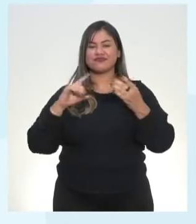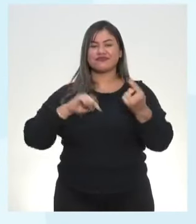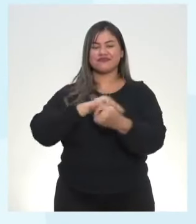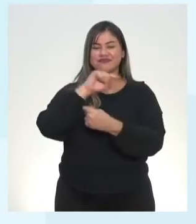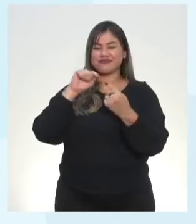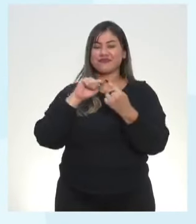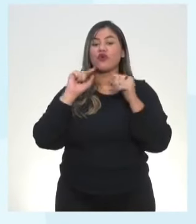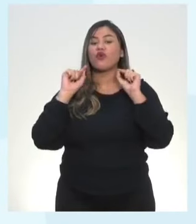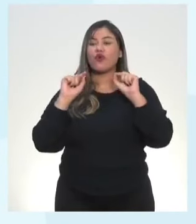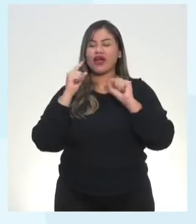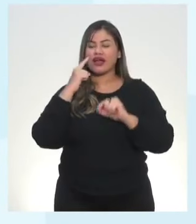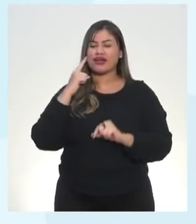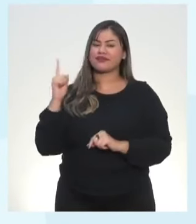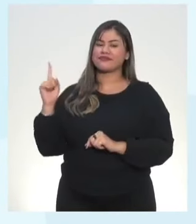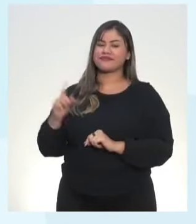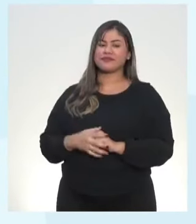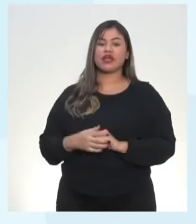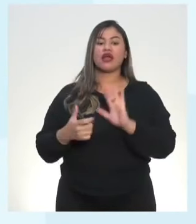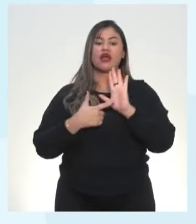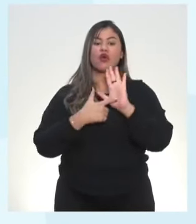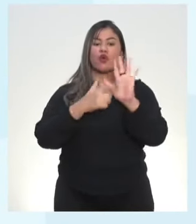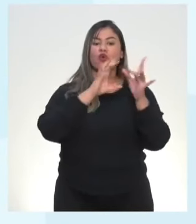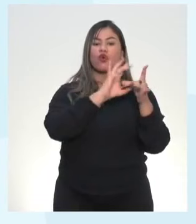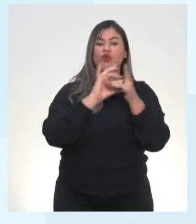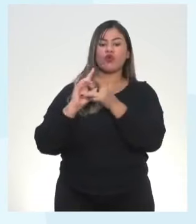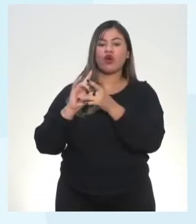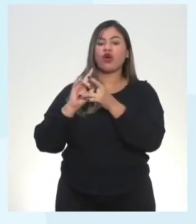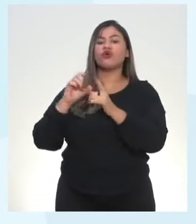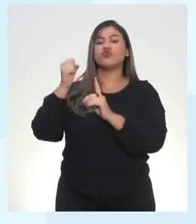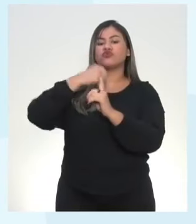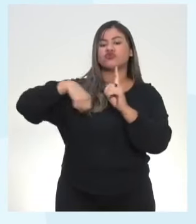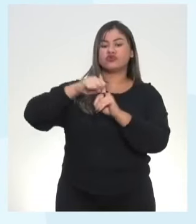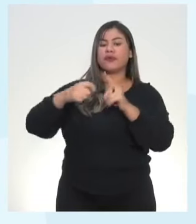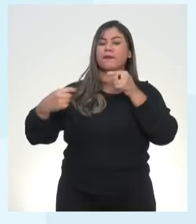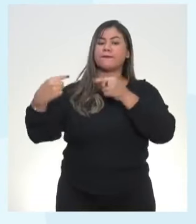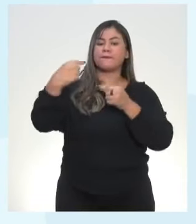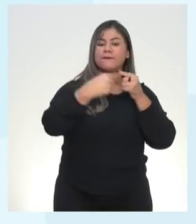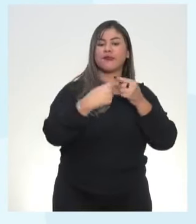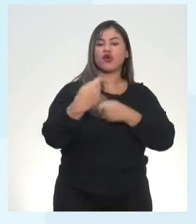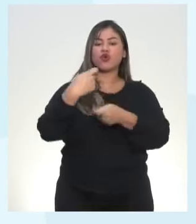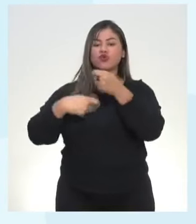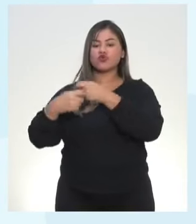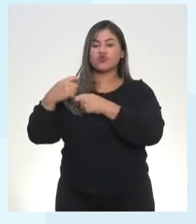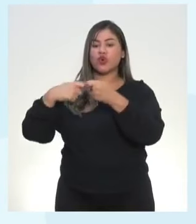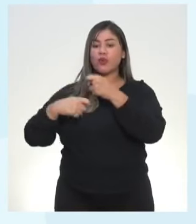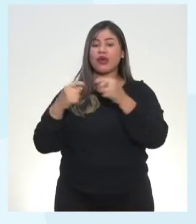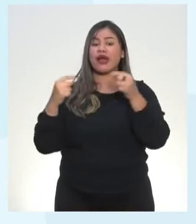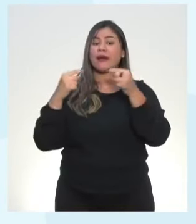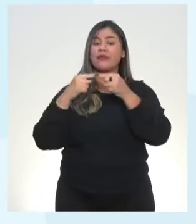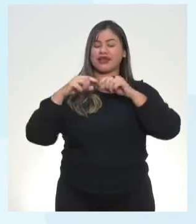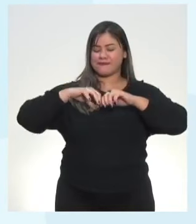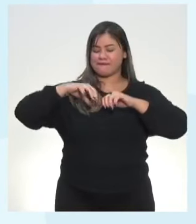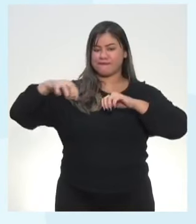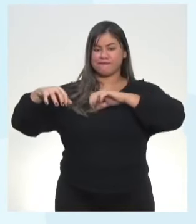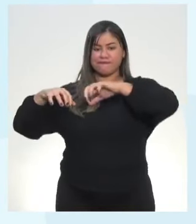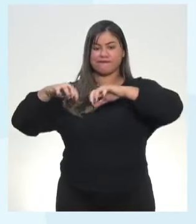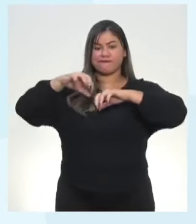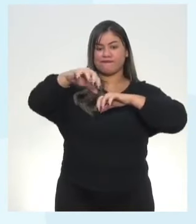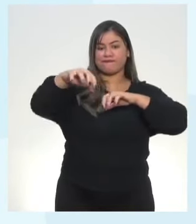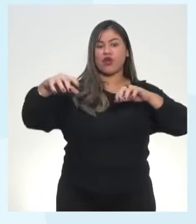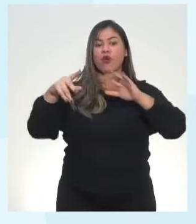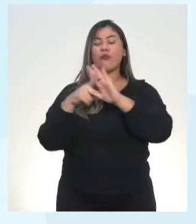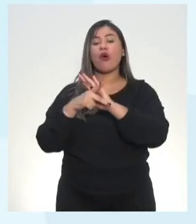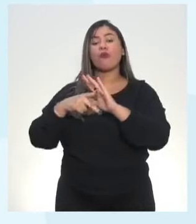objetivos são apresentar o contexto social, político e econômico que favoreceu a desfragmentação do